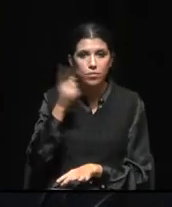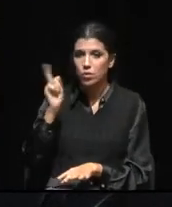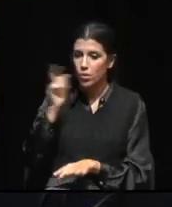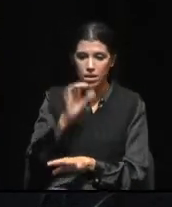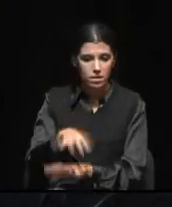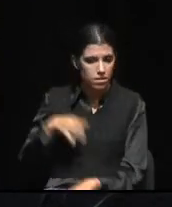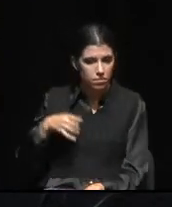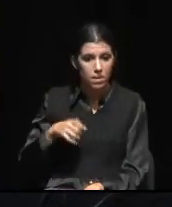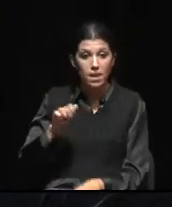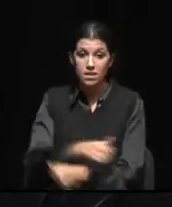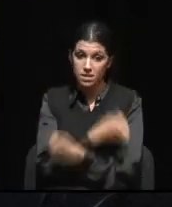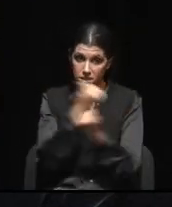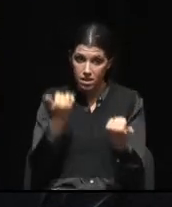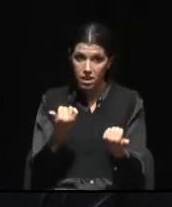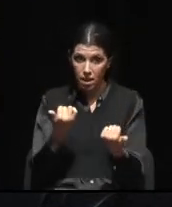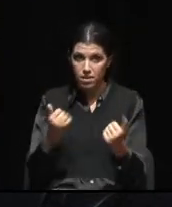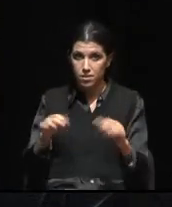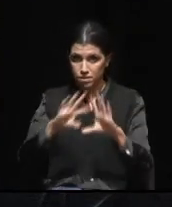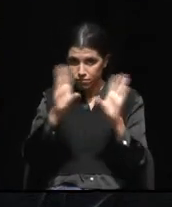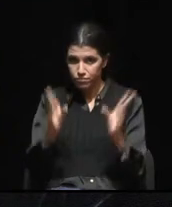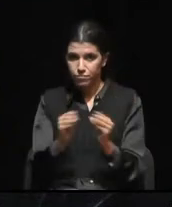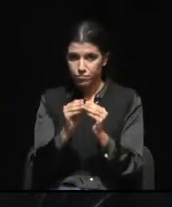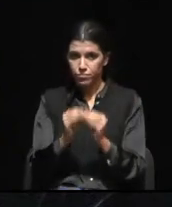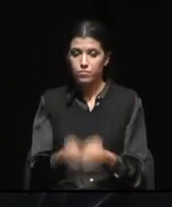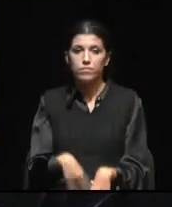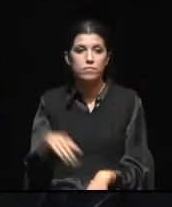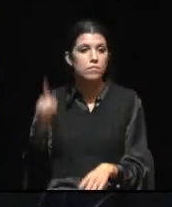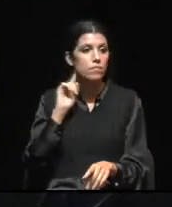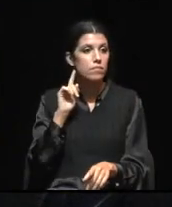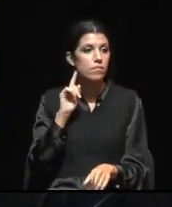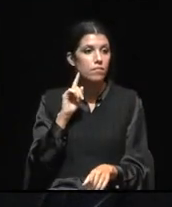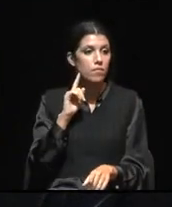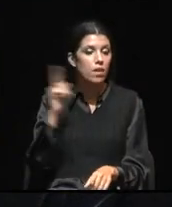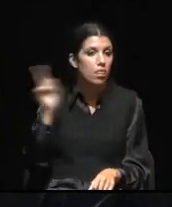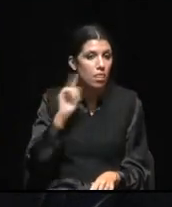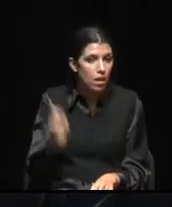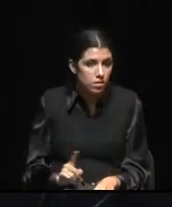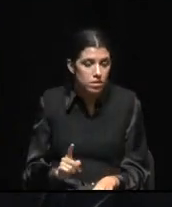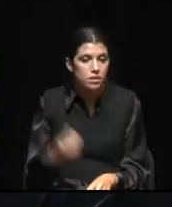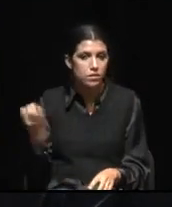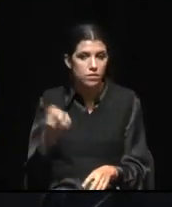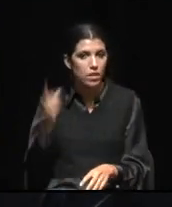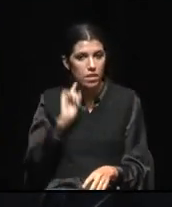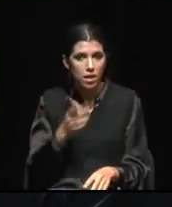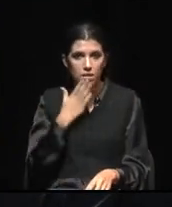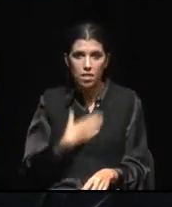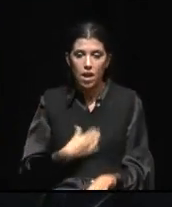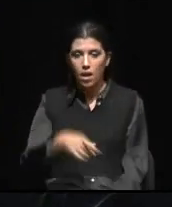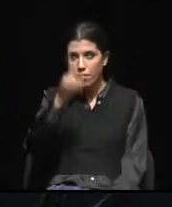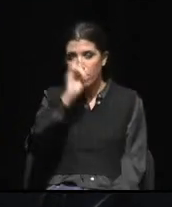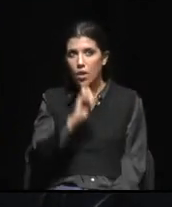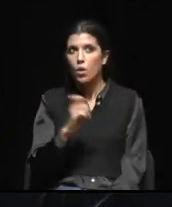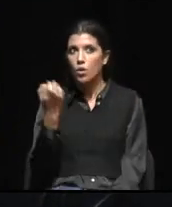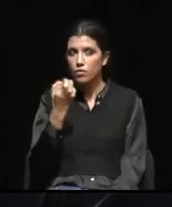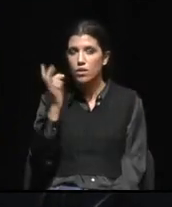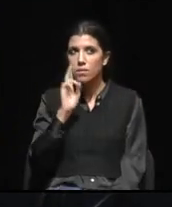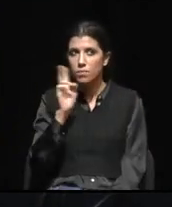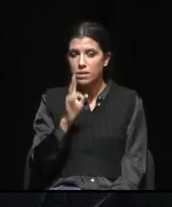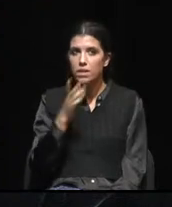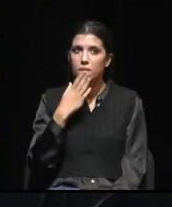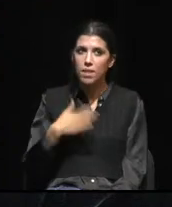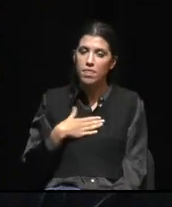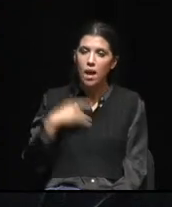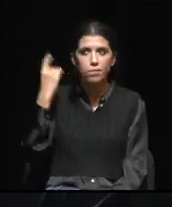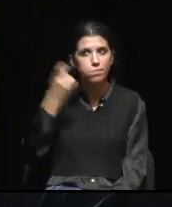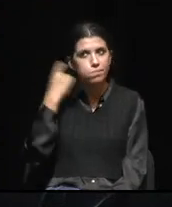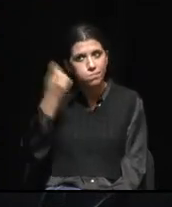Assembleia mas é a cidade enquanto um todo as datas eh as datas além de nos fazerem repetir valores também servem para